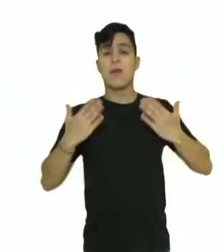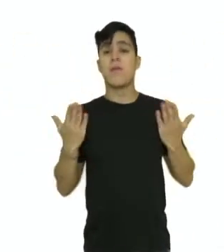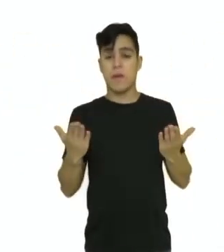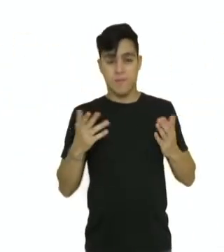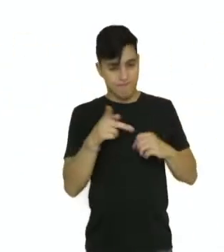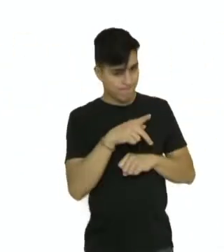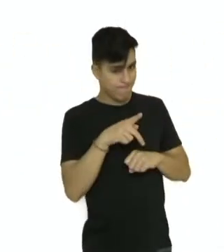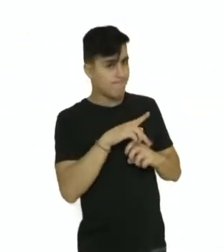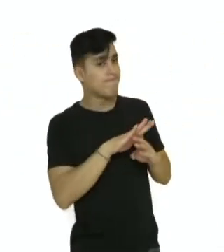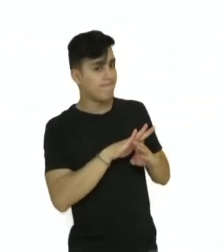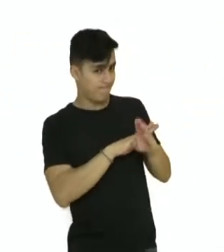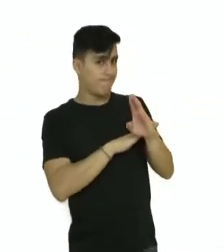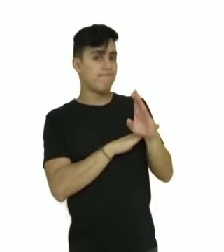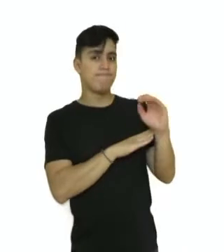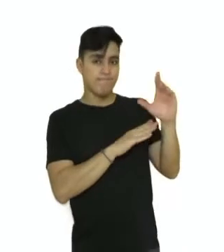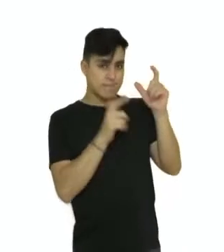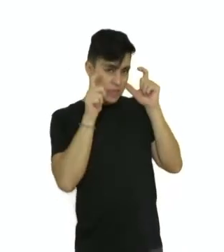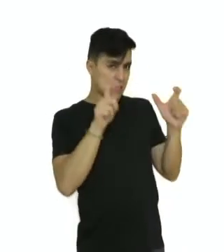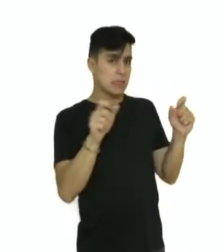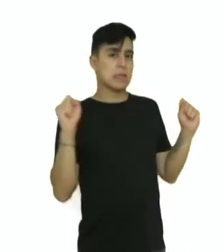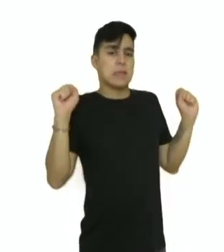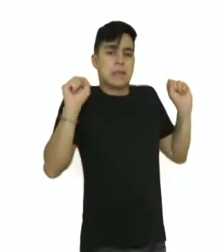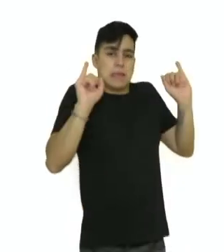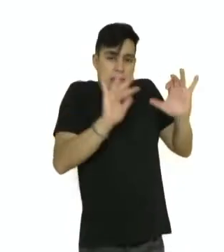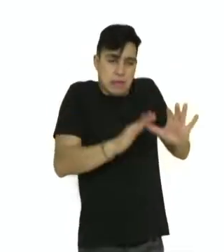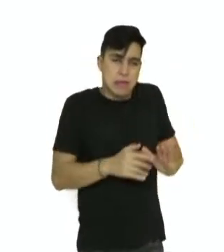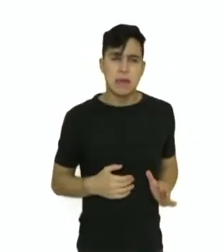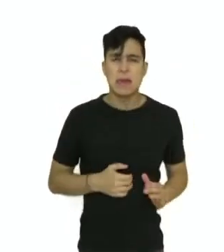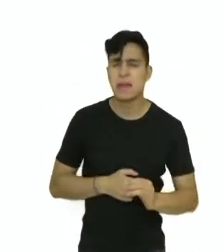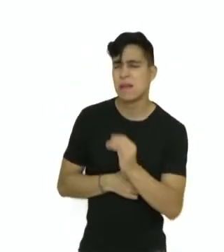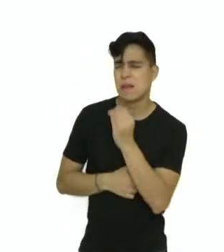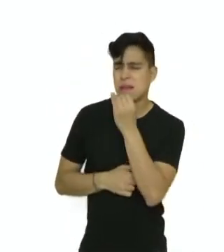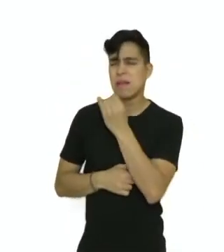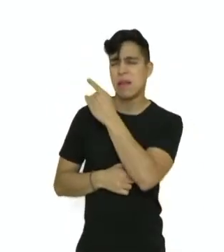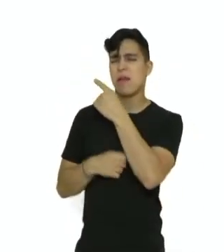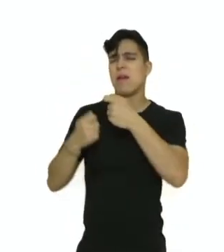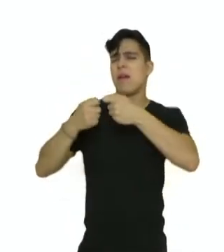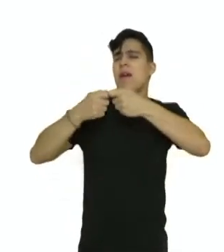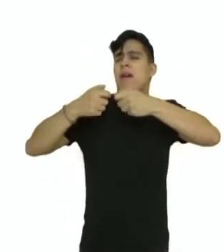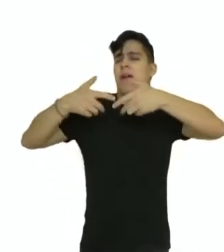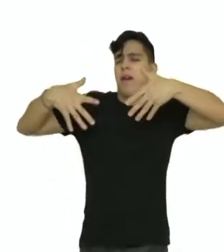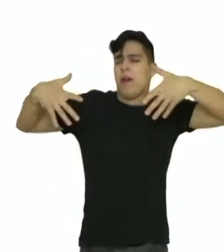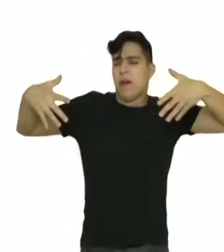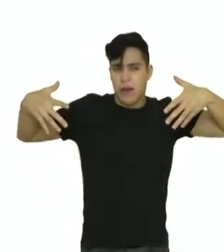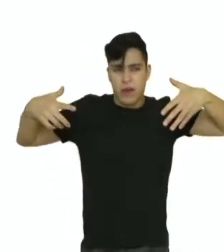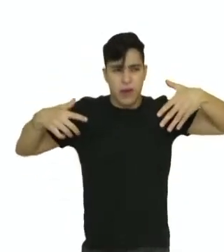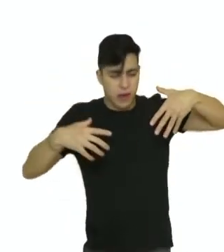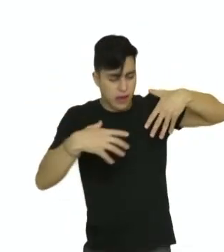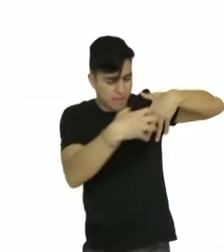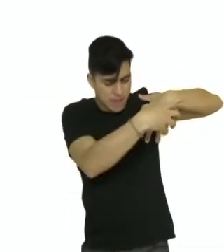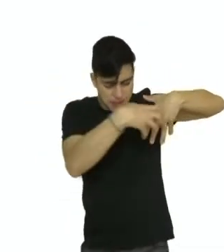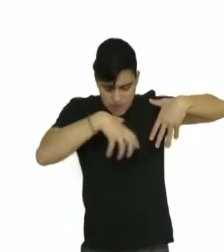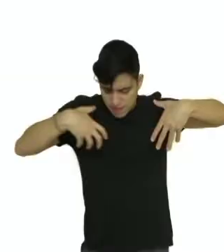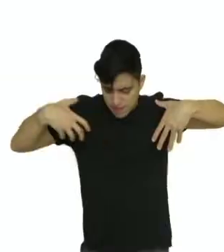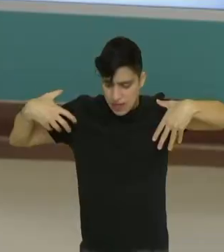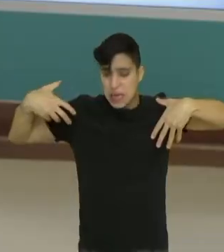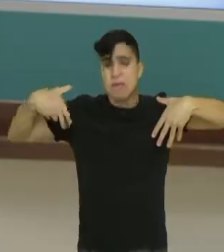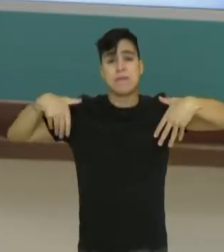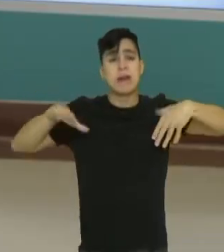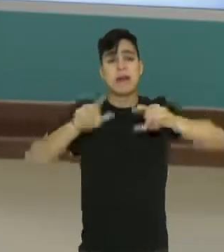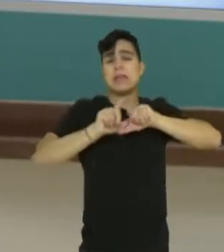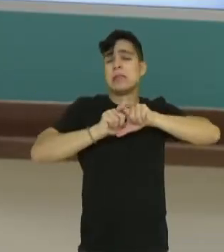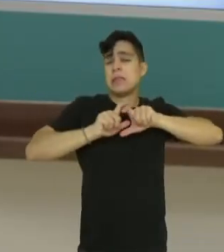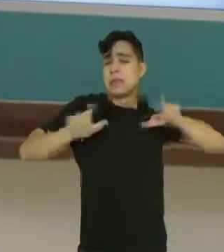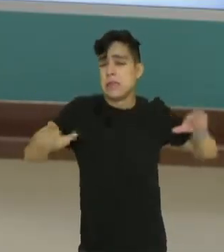né? Nesse mapa aqui, nós conseguimos ter uma noção dos continentes. Os continentes que